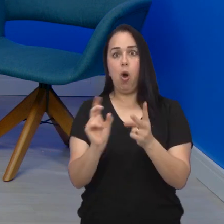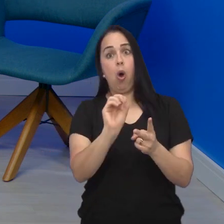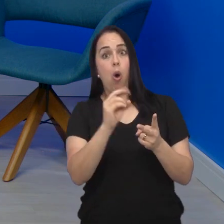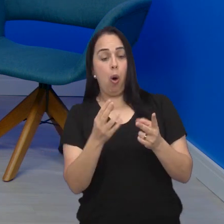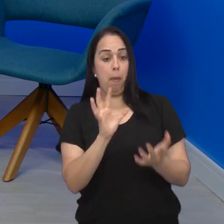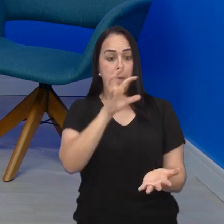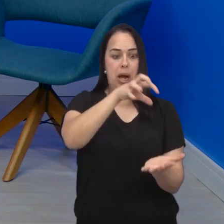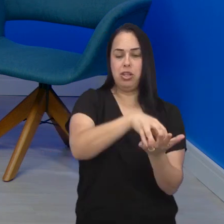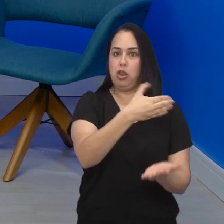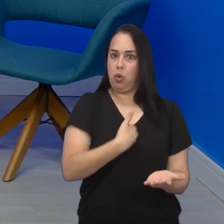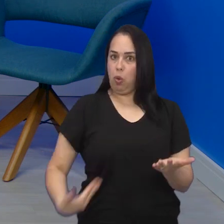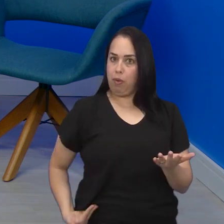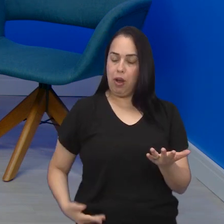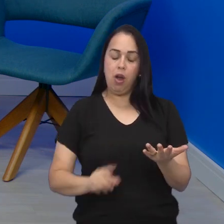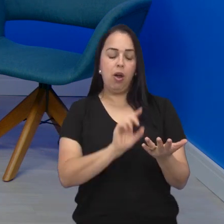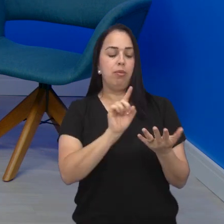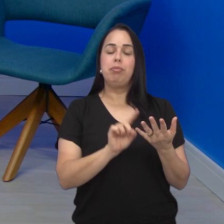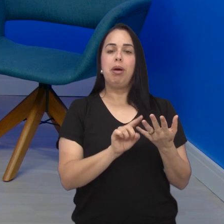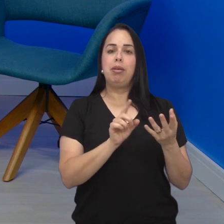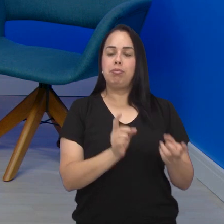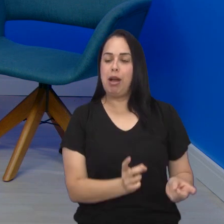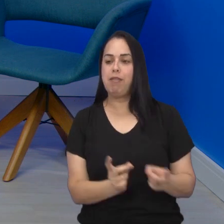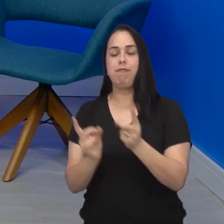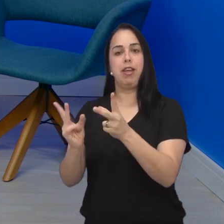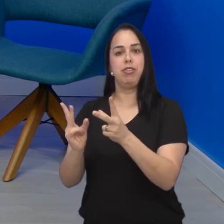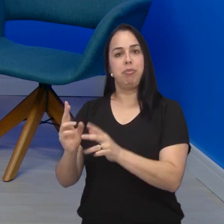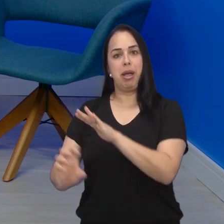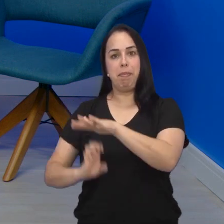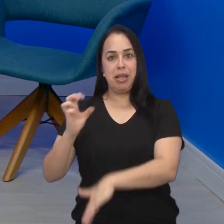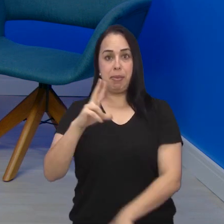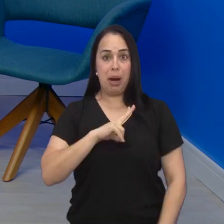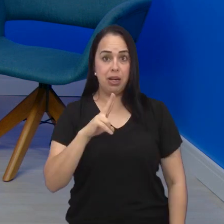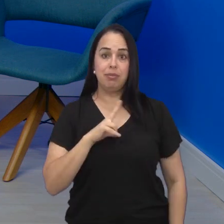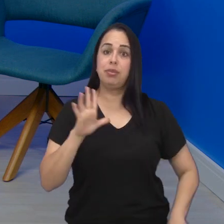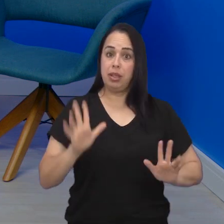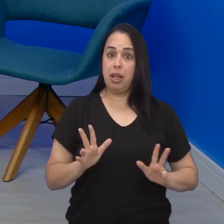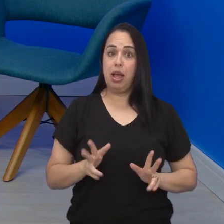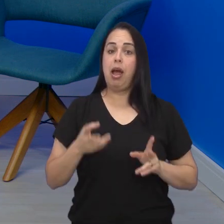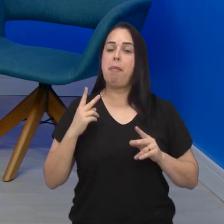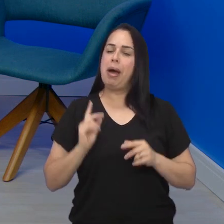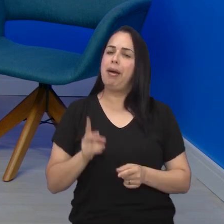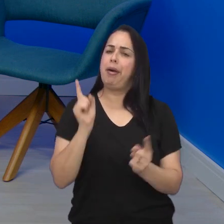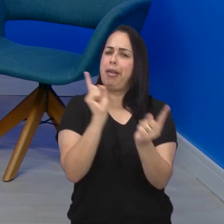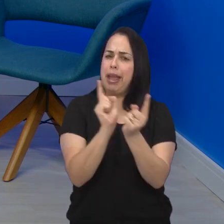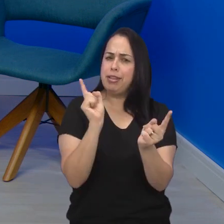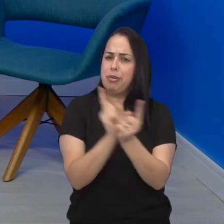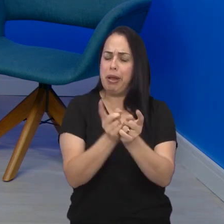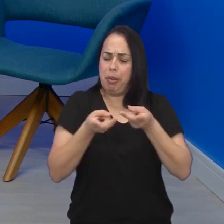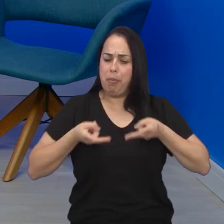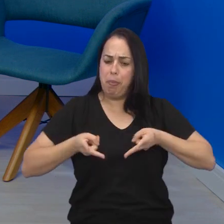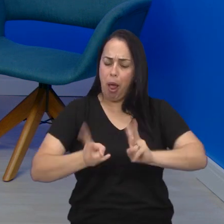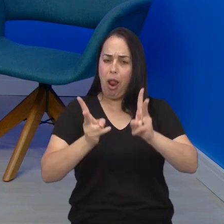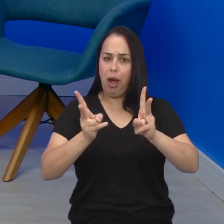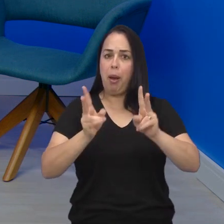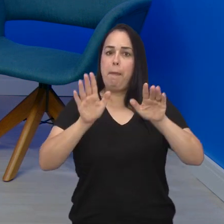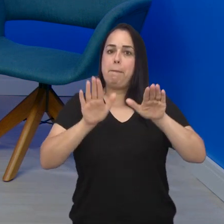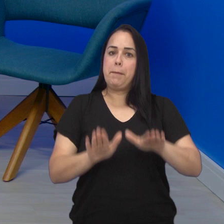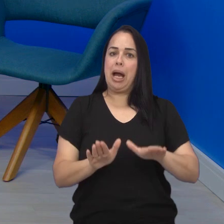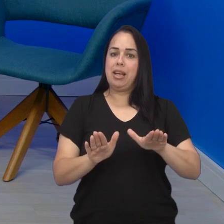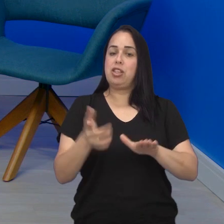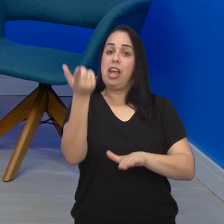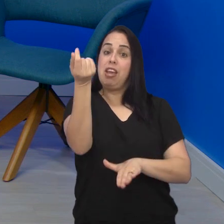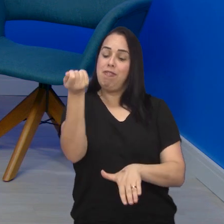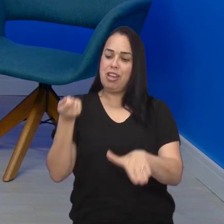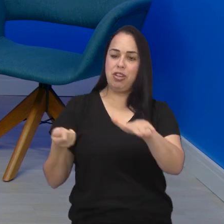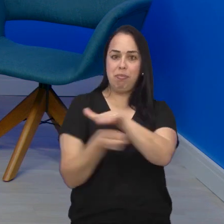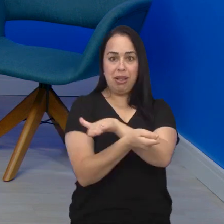empresa ou instituição pública, ou então parte dela, para a iniciativa privada. A ideia é manter a prestação do mesmo serviço público,